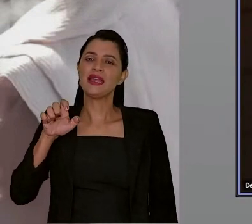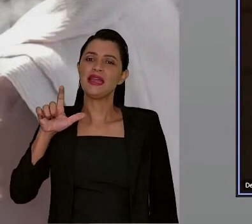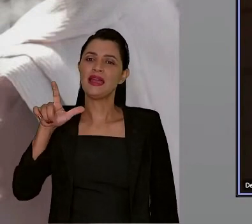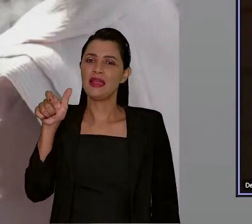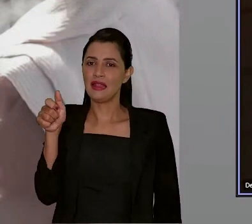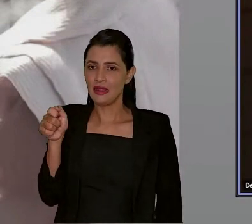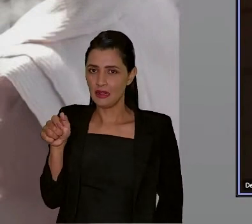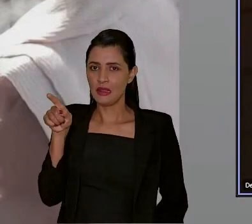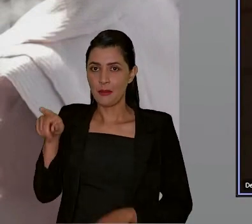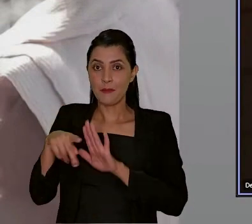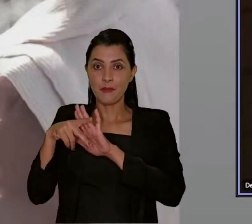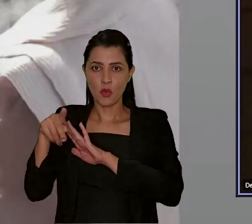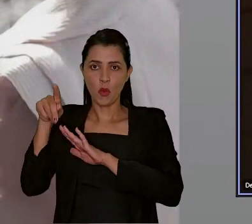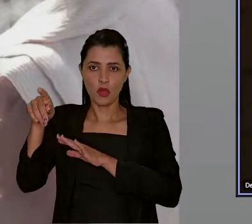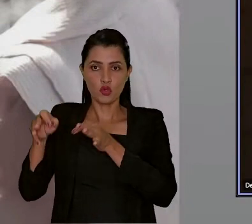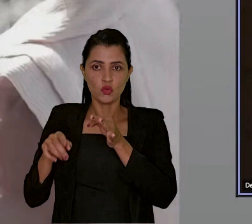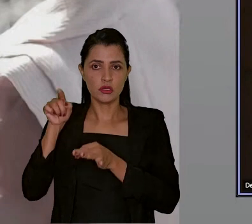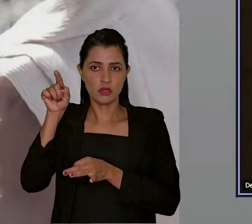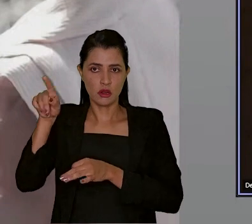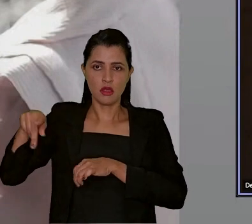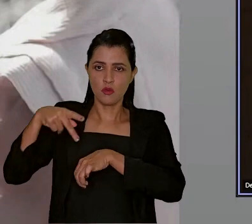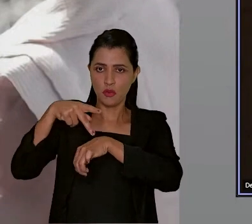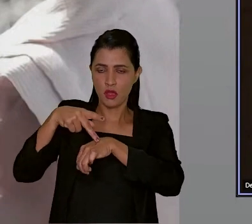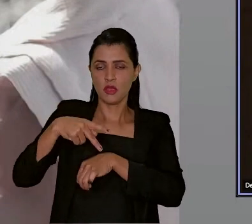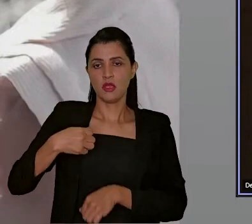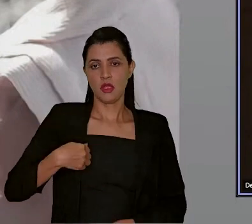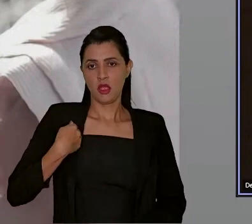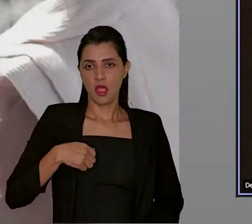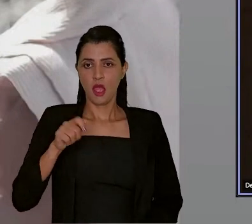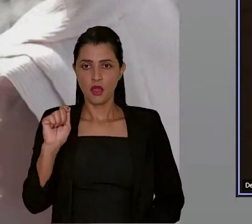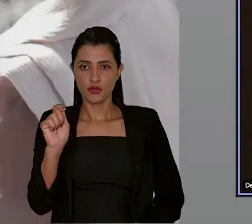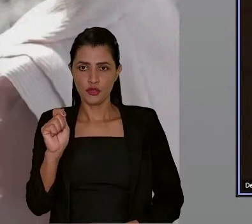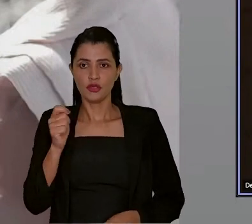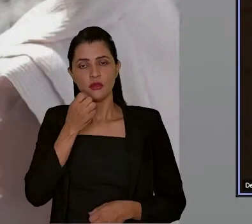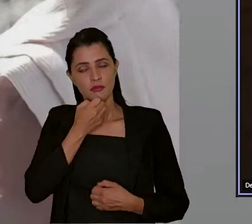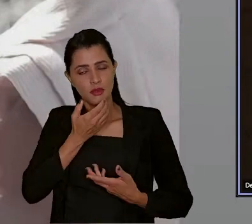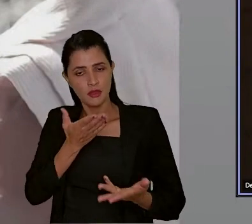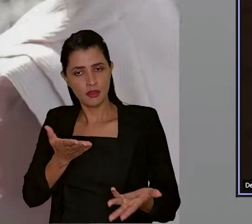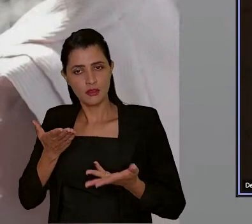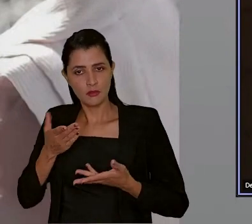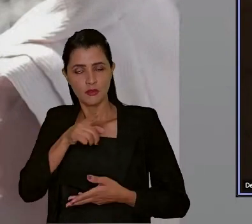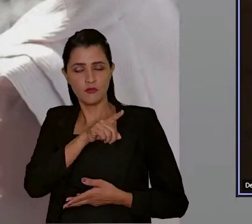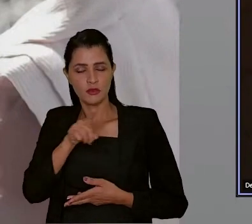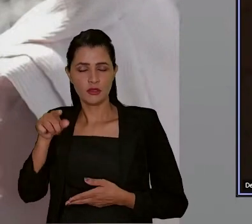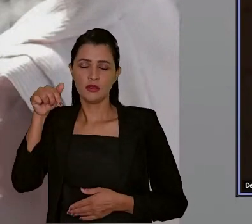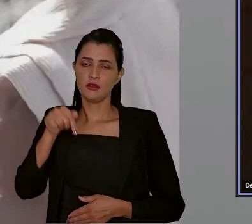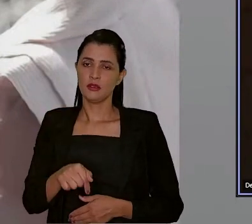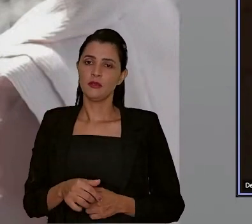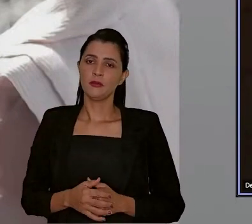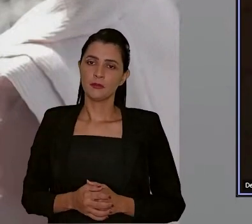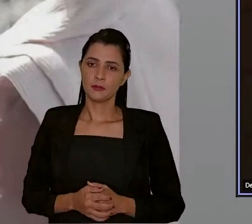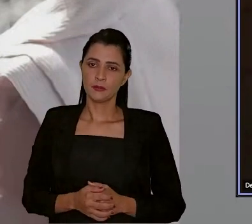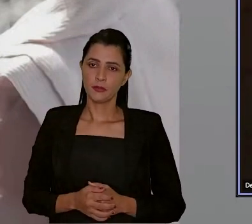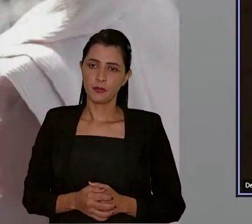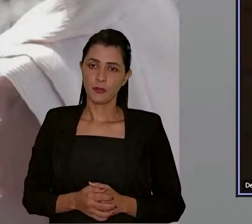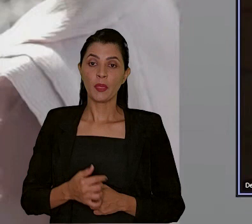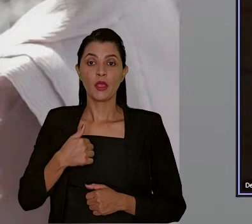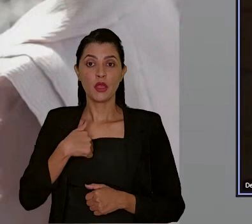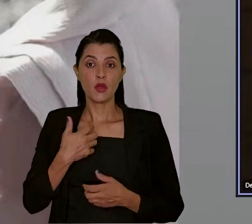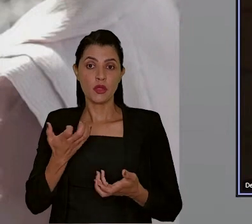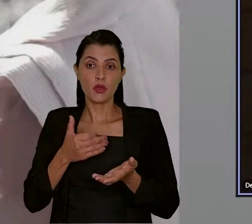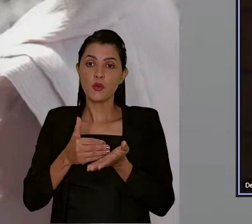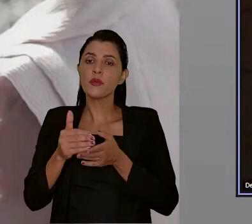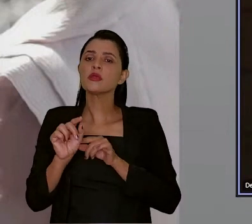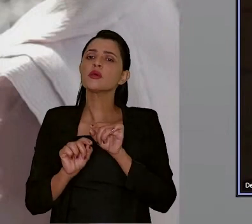Argentina. É um prazer muito grande receber a todos e todas. Gostaria de destacar